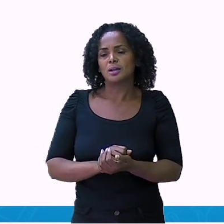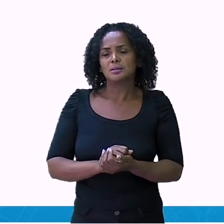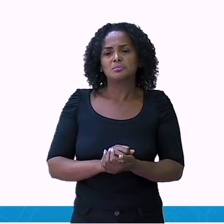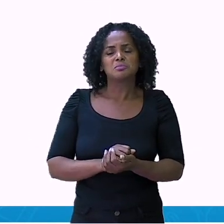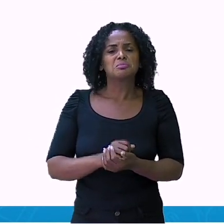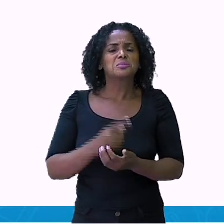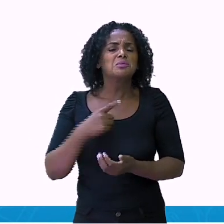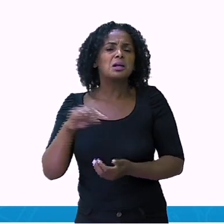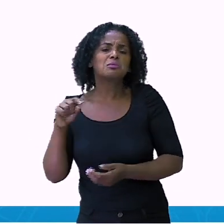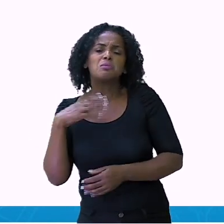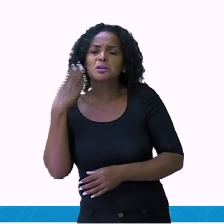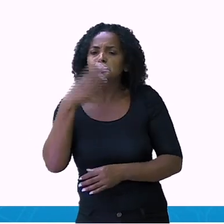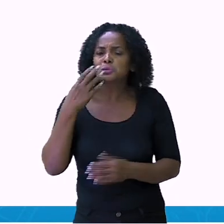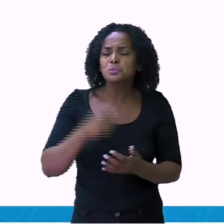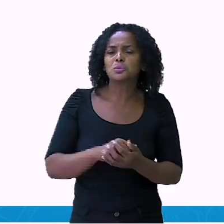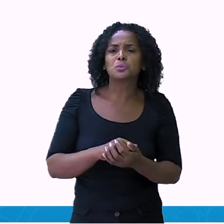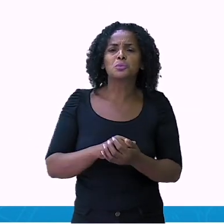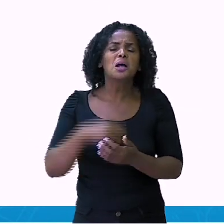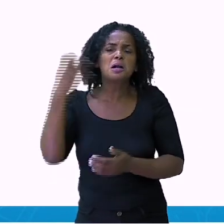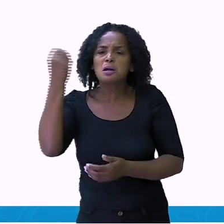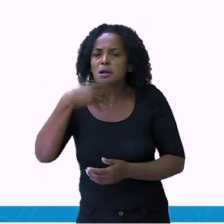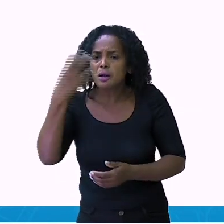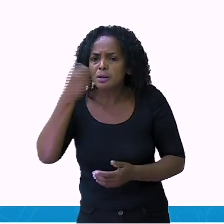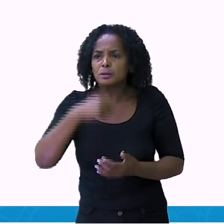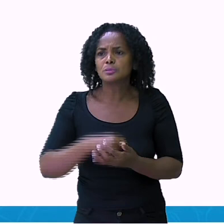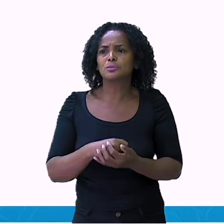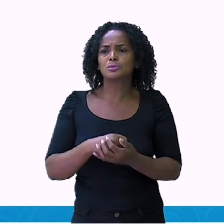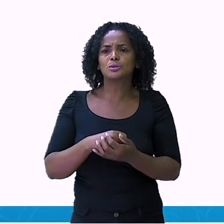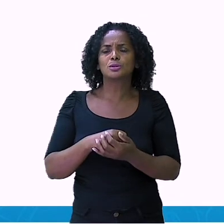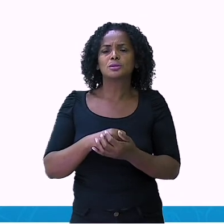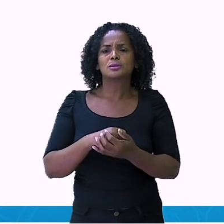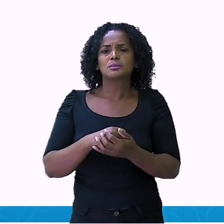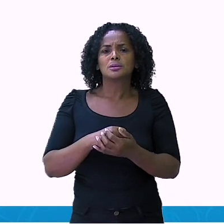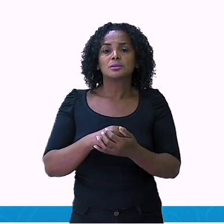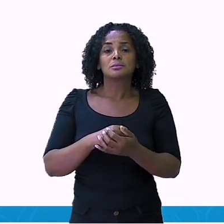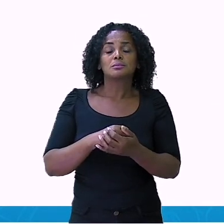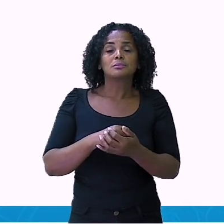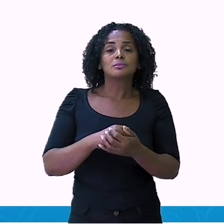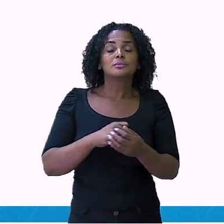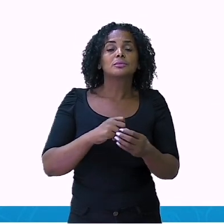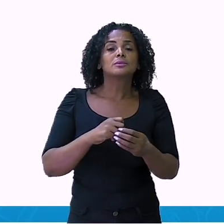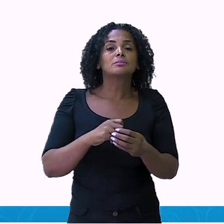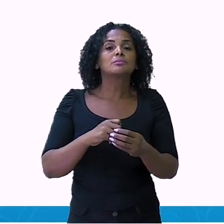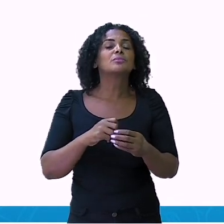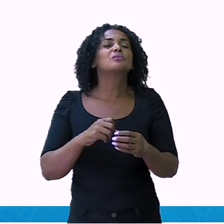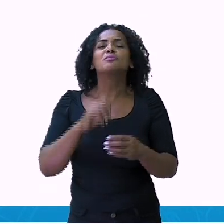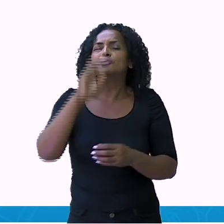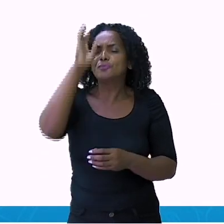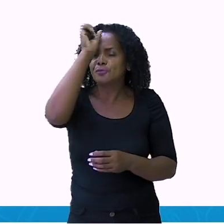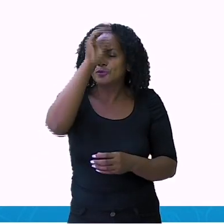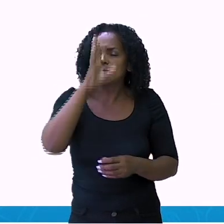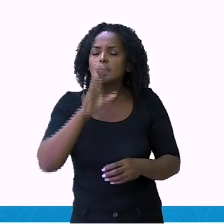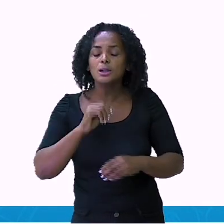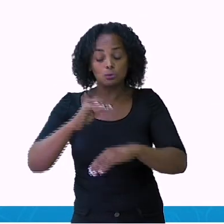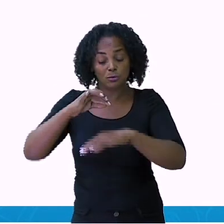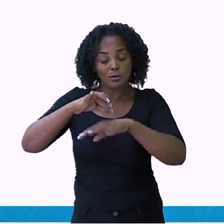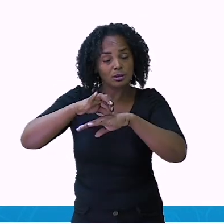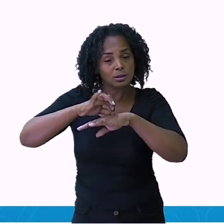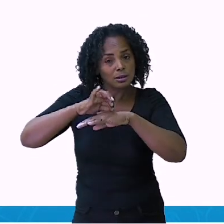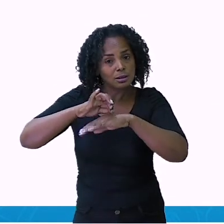cana-de-açúcar, soja, leite, olha só, a gente está enviando frango, né, a carne, a